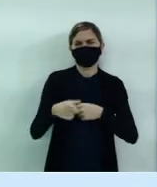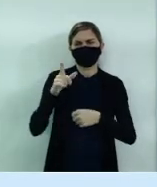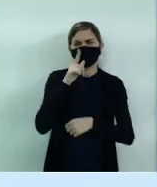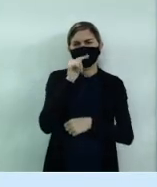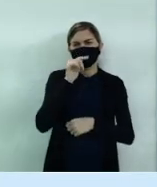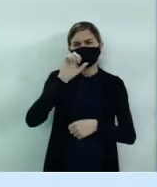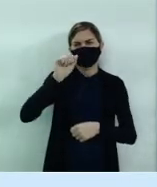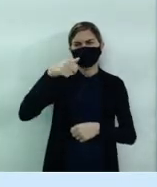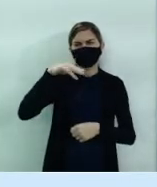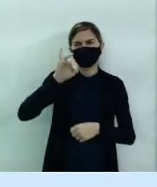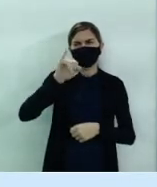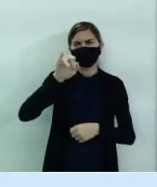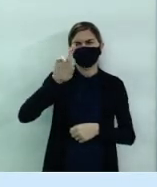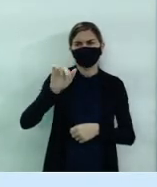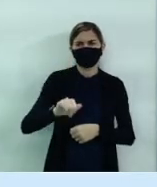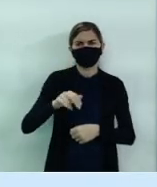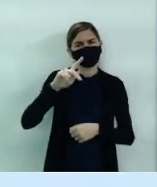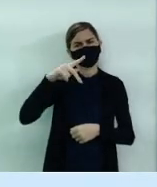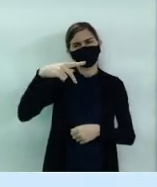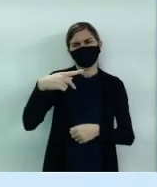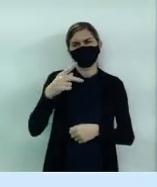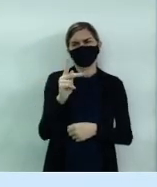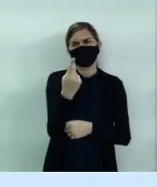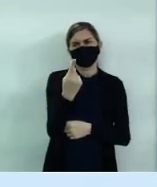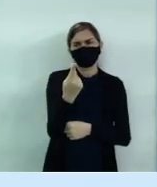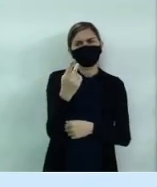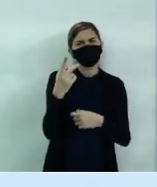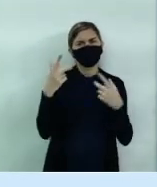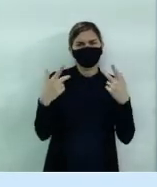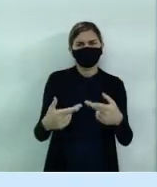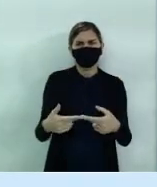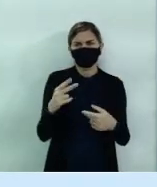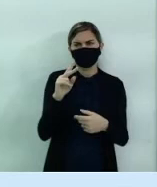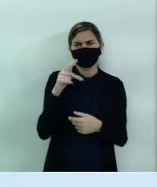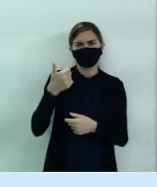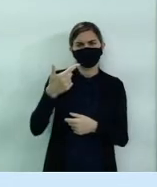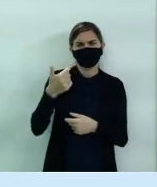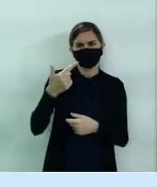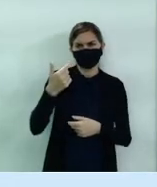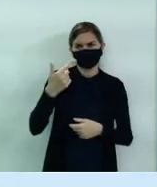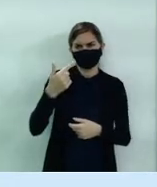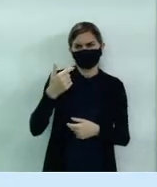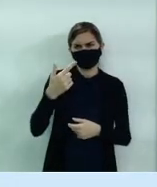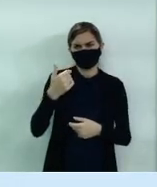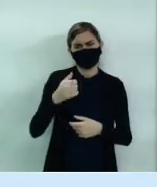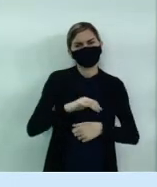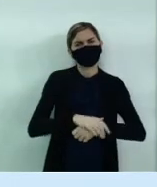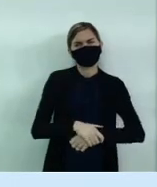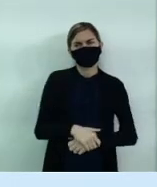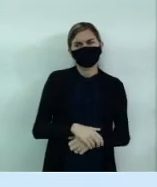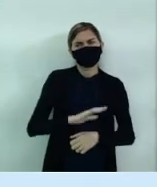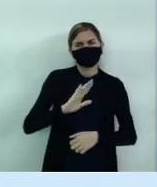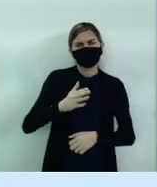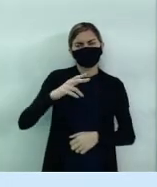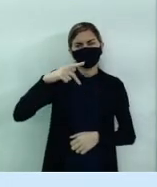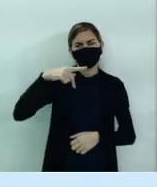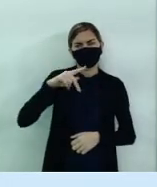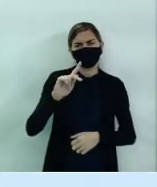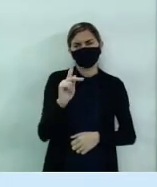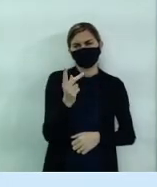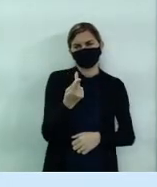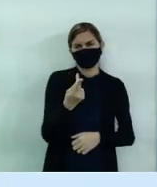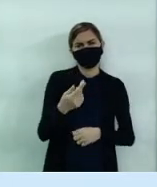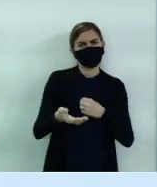água sanitária, né? Que é um pH aí igual a 12. Então já é um pH que